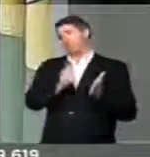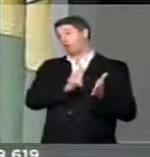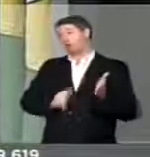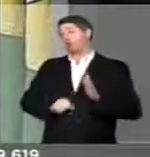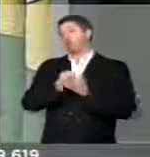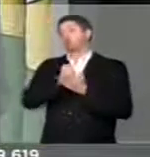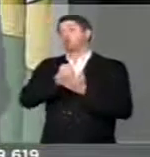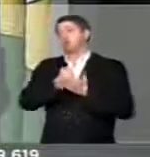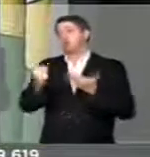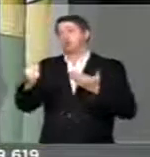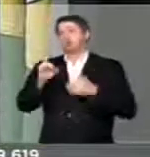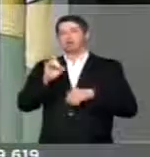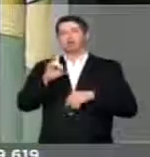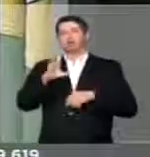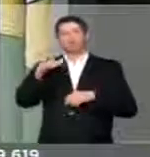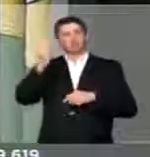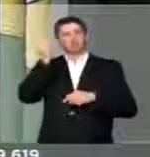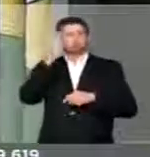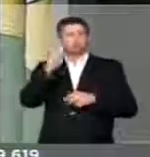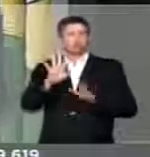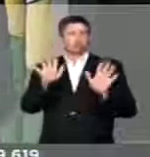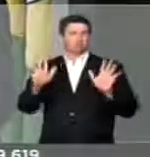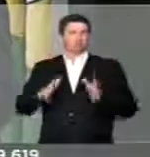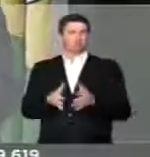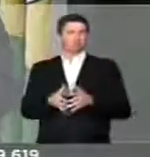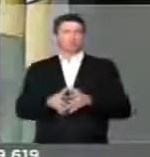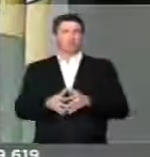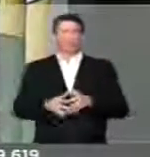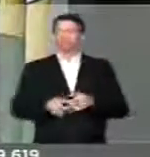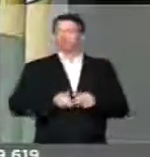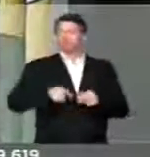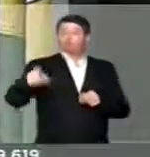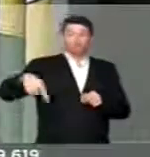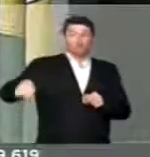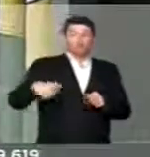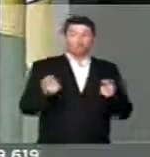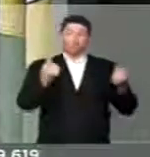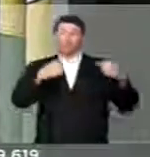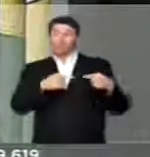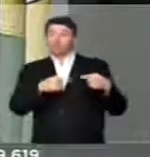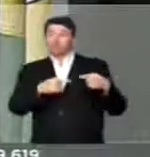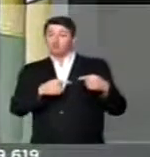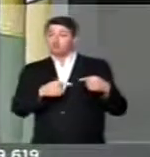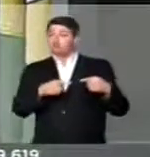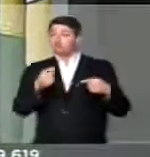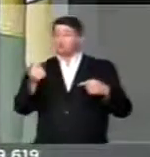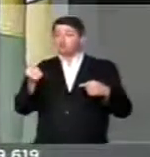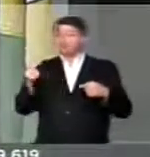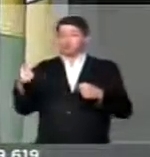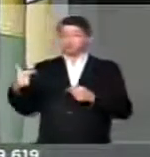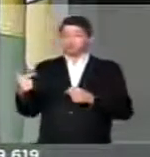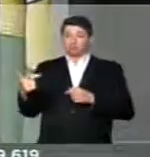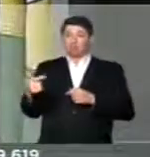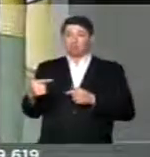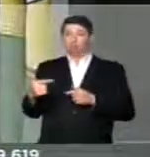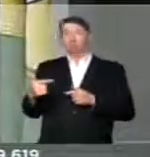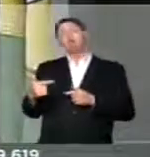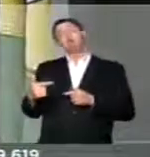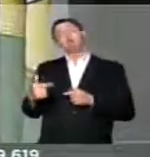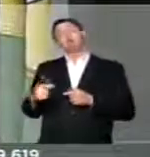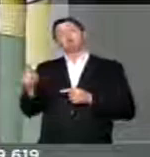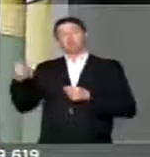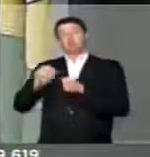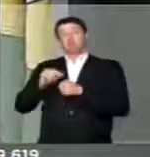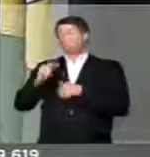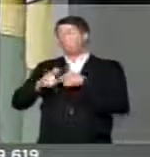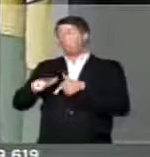governo. É questão só de dias. Vocês na oposição, sem dinheiro, vocês davam um problema